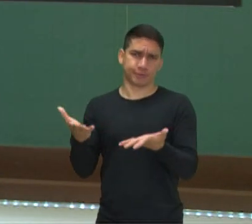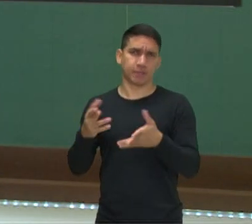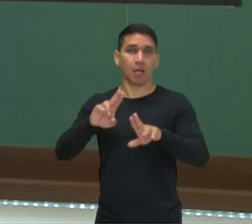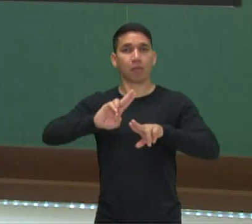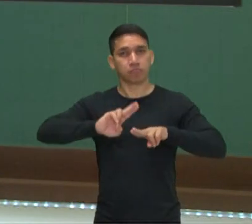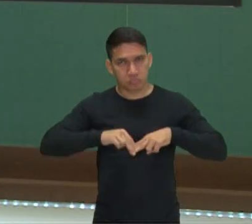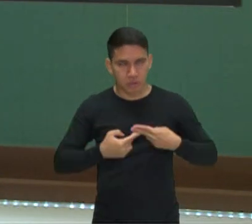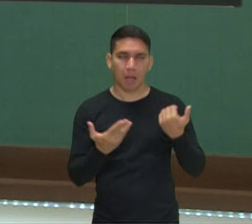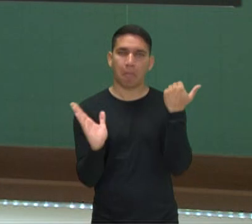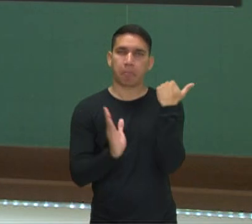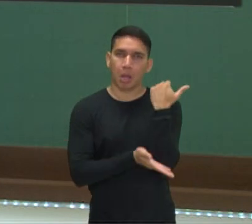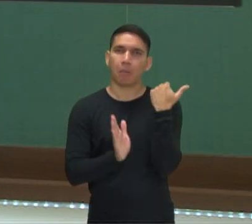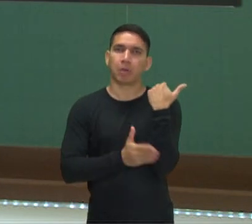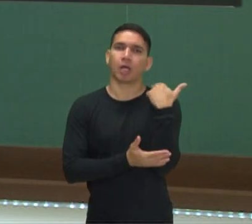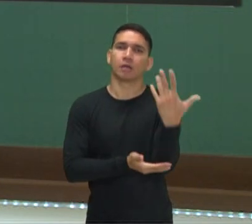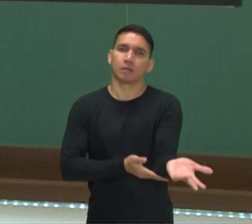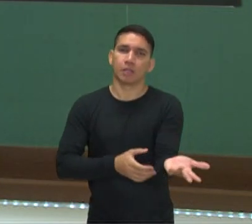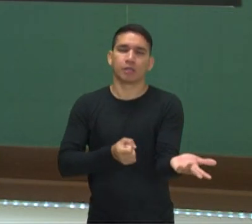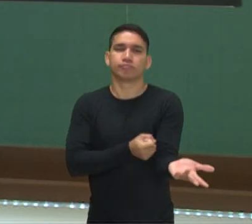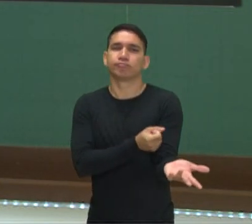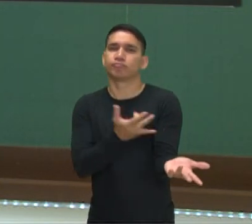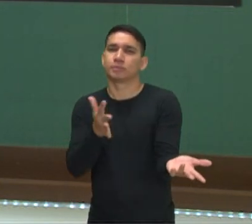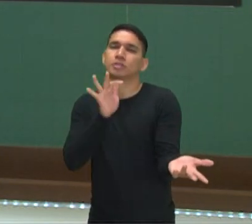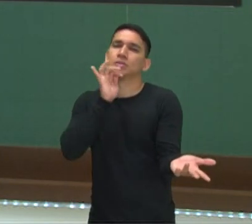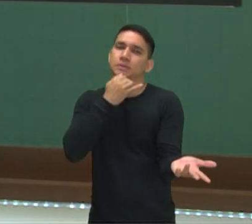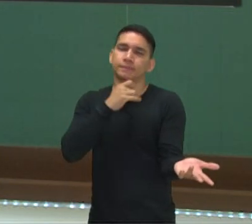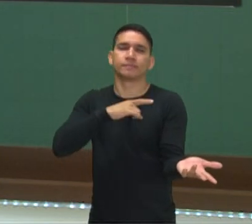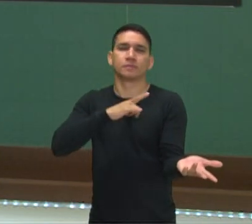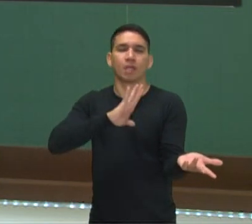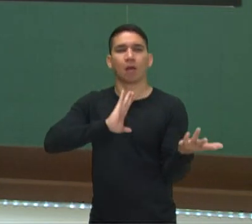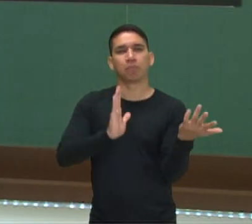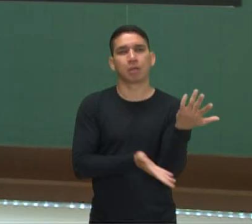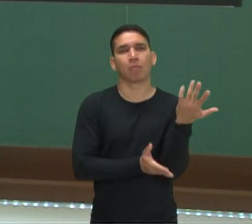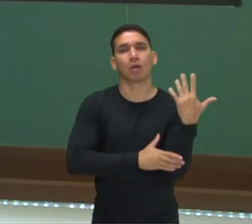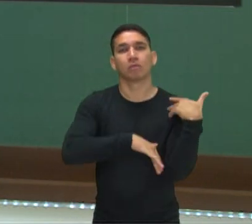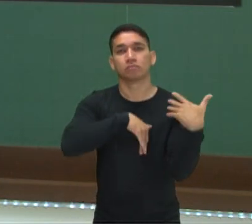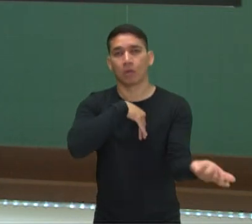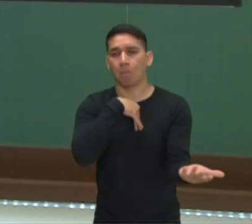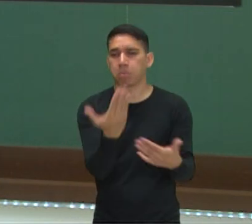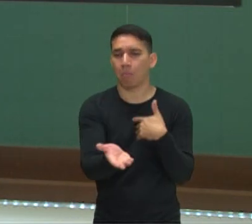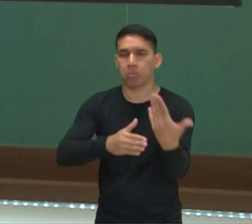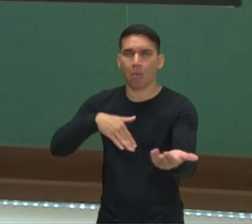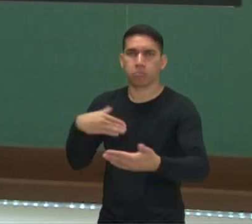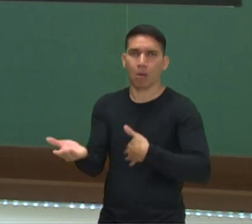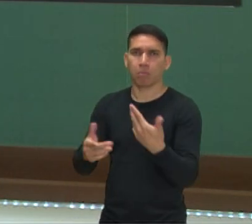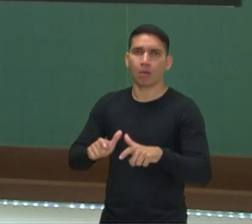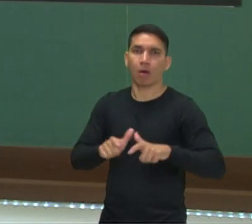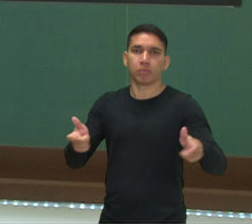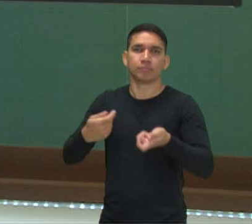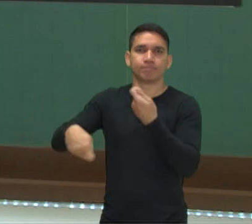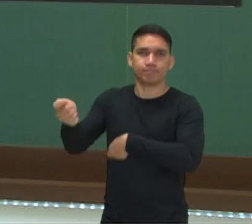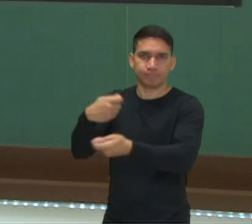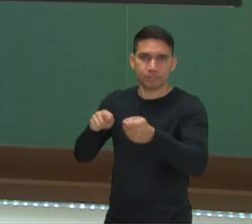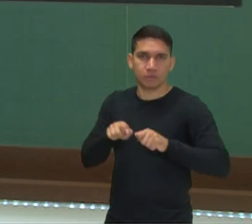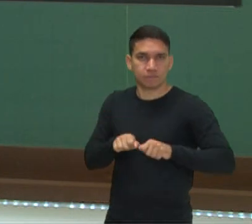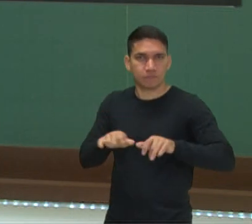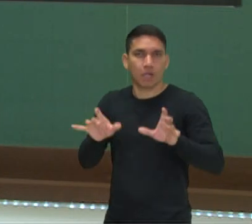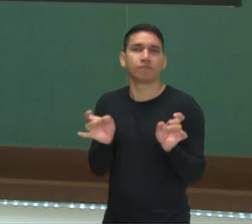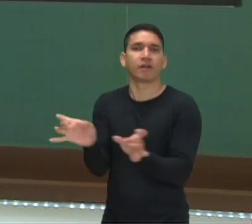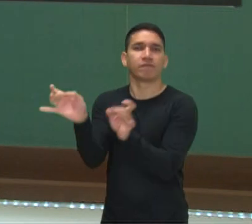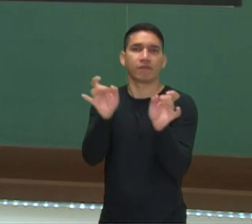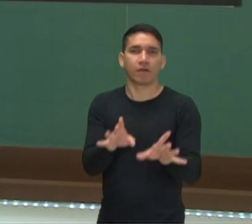temos grandes áreas, infelizmente, de desmatamento na Amazônia para o avanço das atividades econômicas,